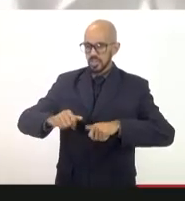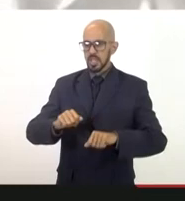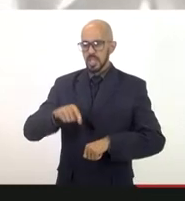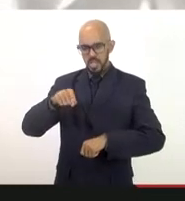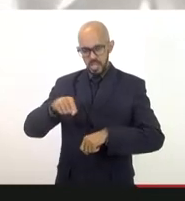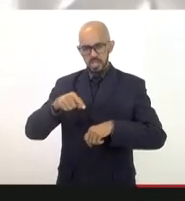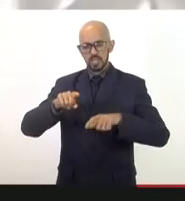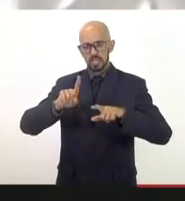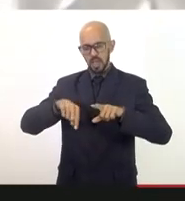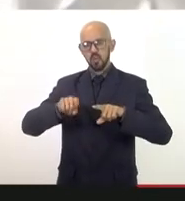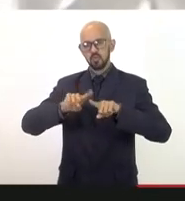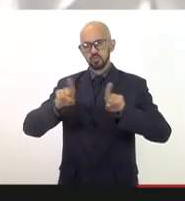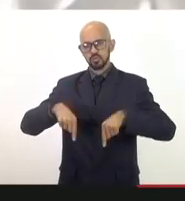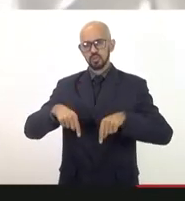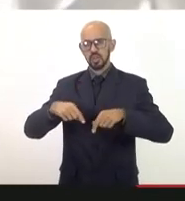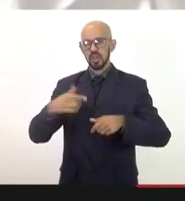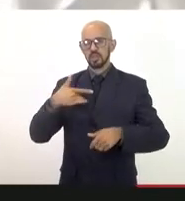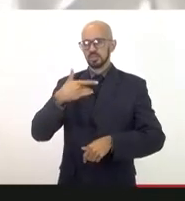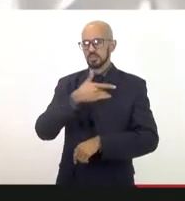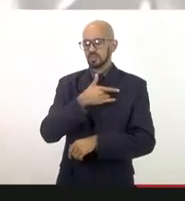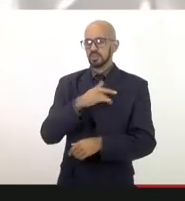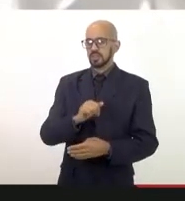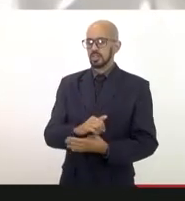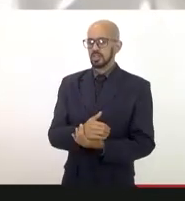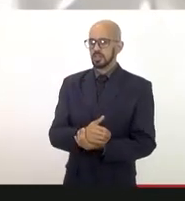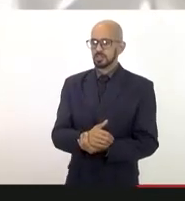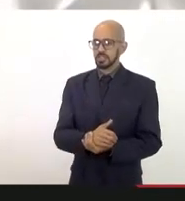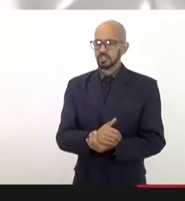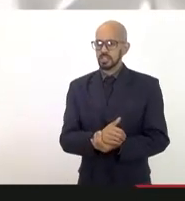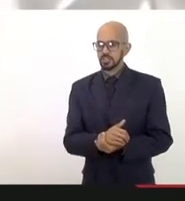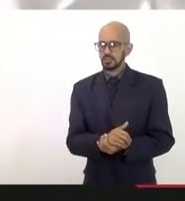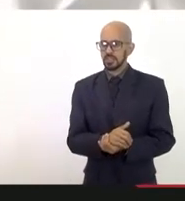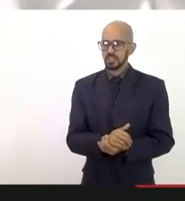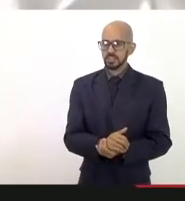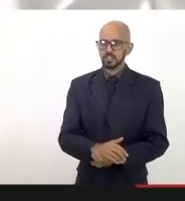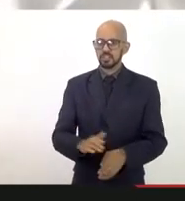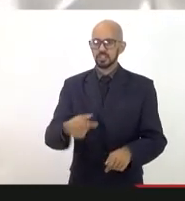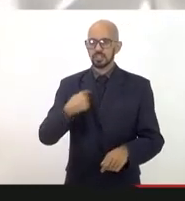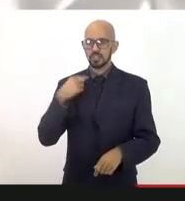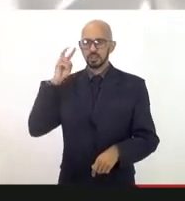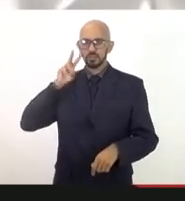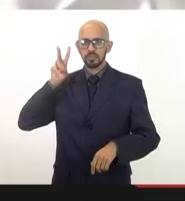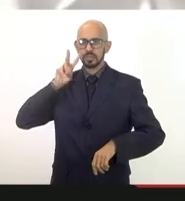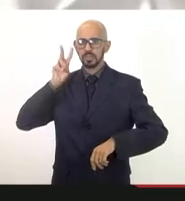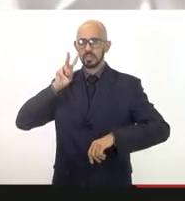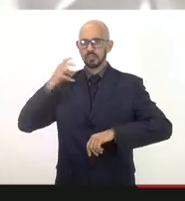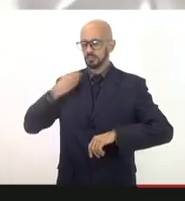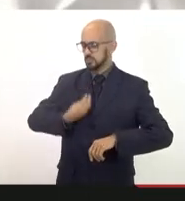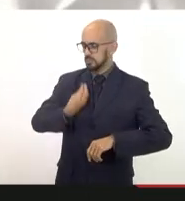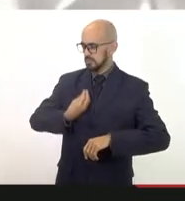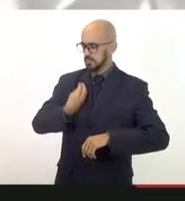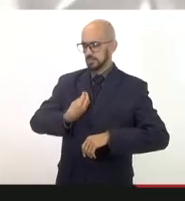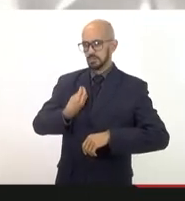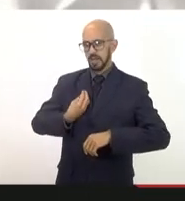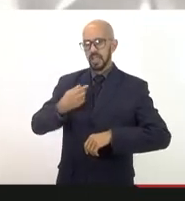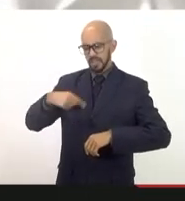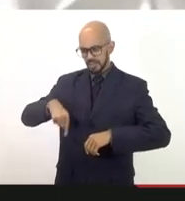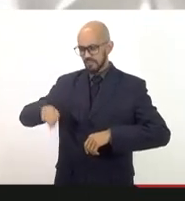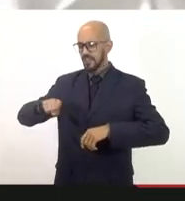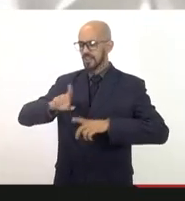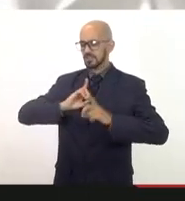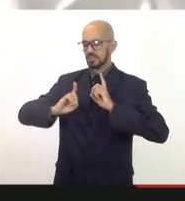da área da saúde. Eu me lembro de participar com o doutor Alexandre Kiepp de vários debates, entre